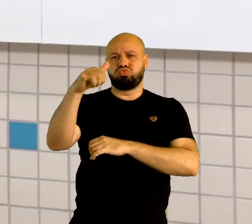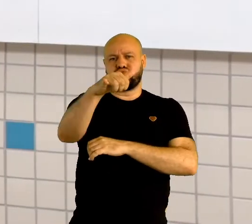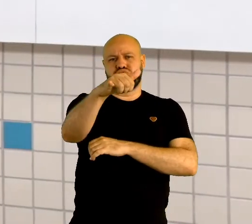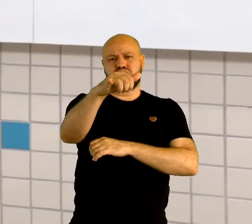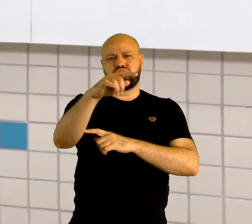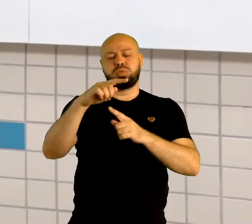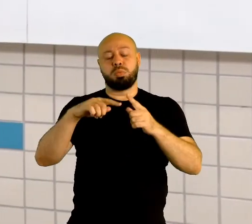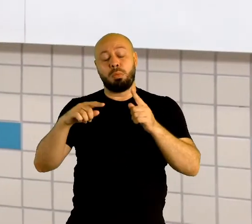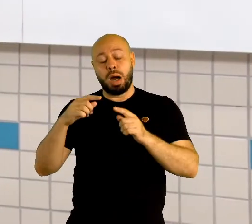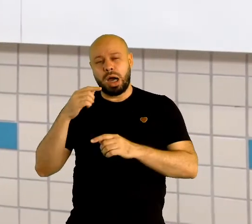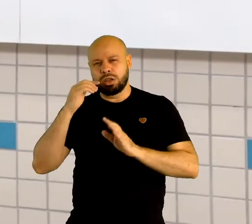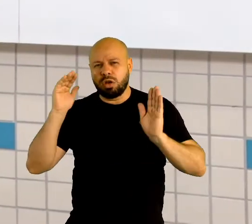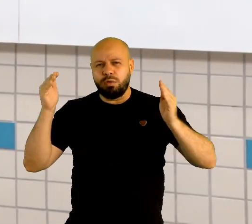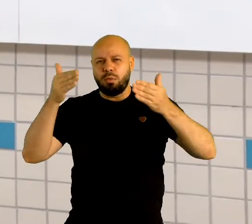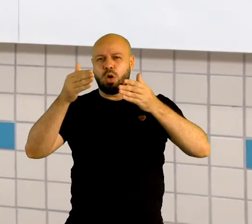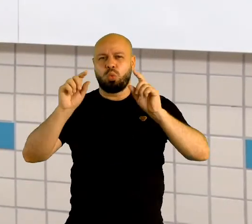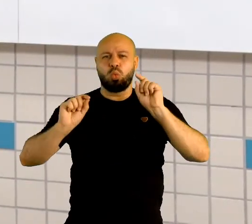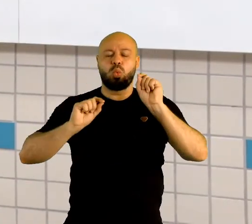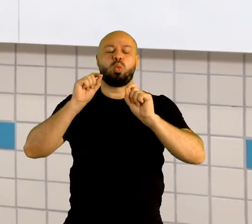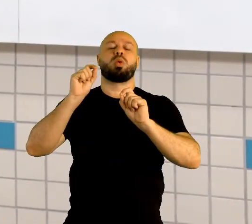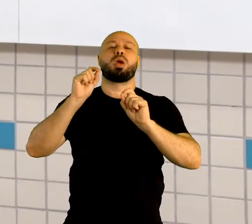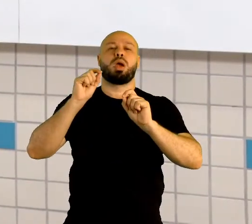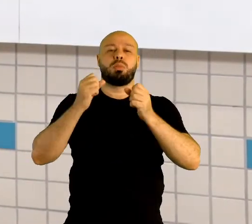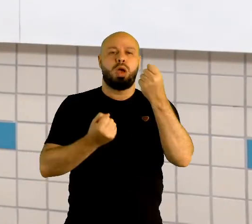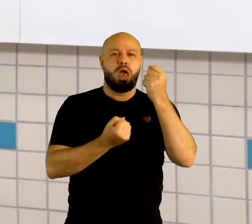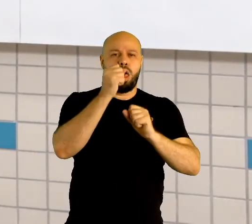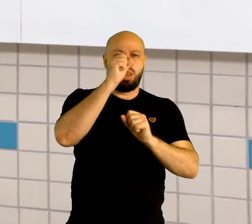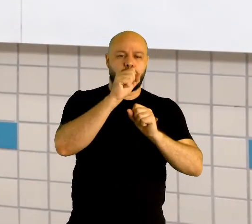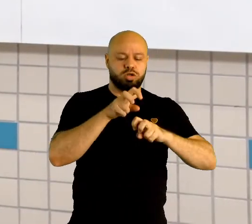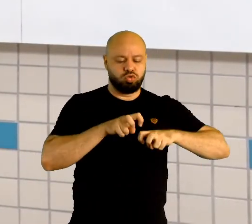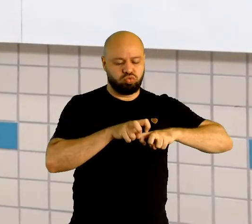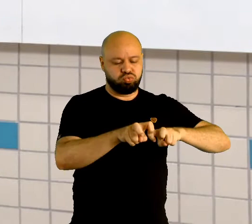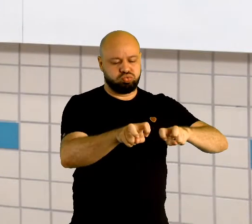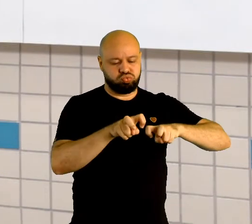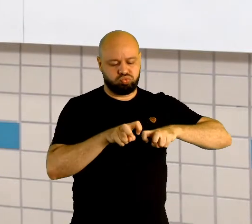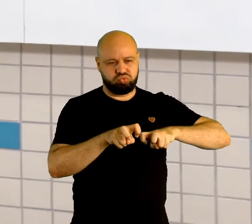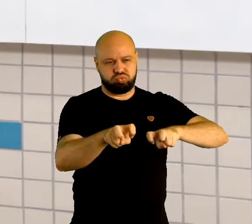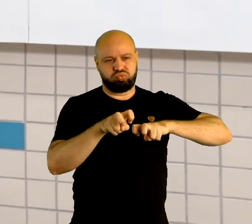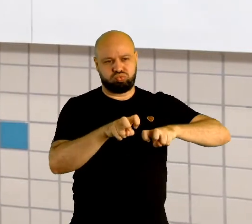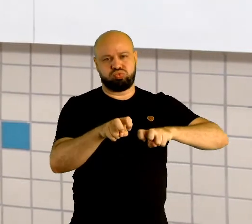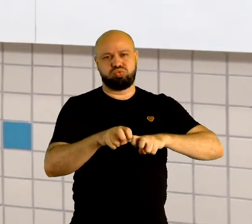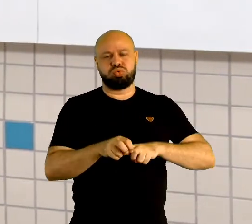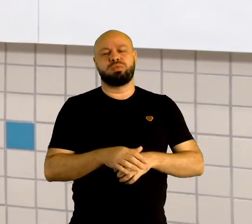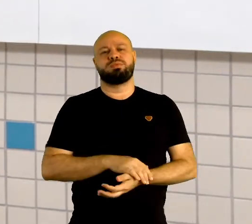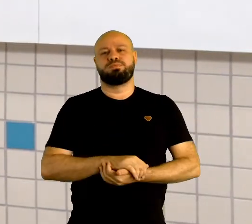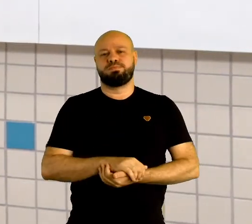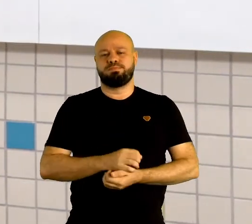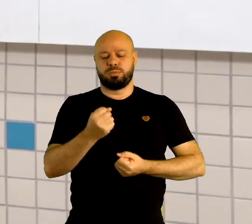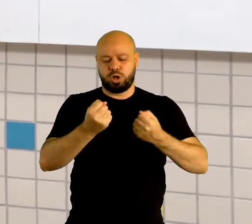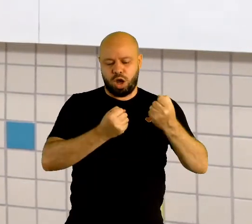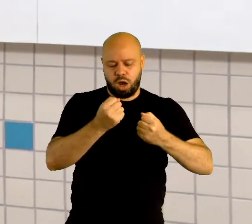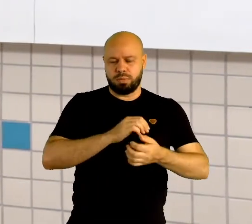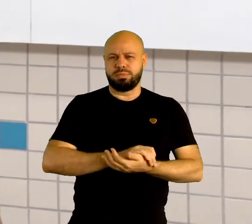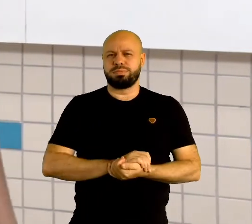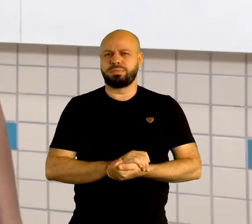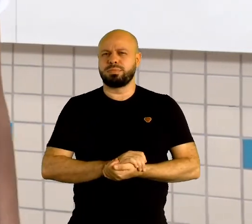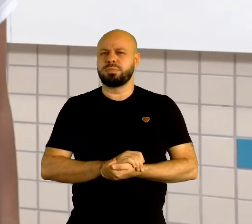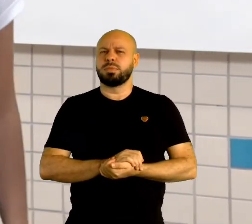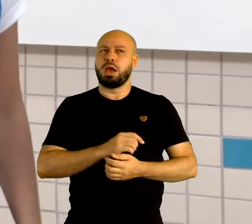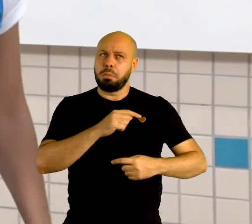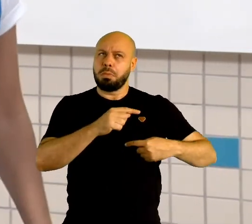se destacou foi a indústria de automóveis. Passaram-se mais alguns anos e